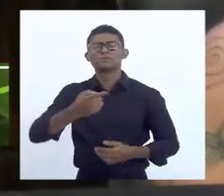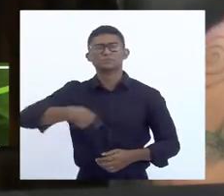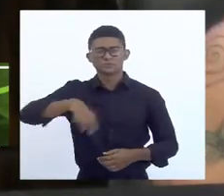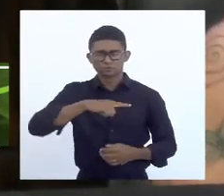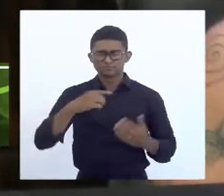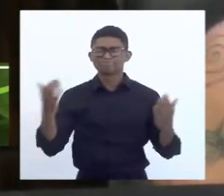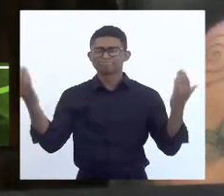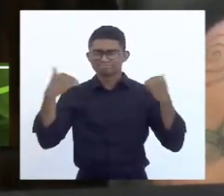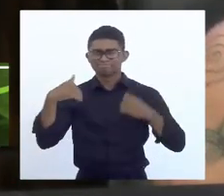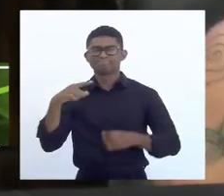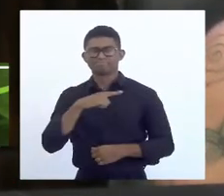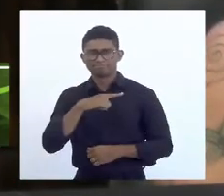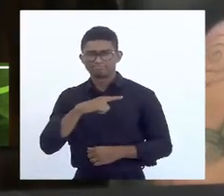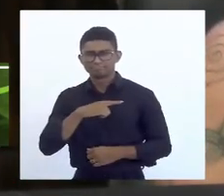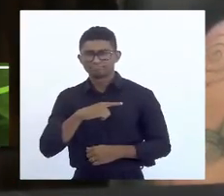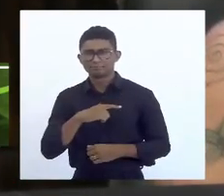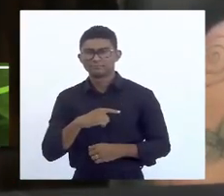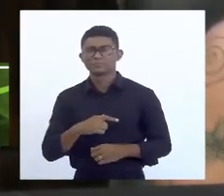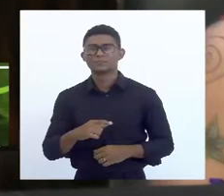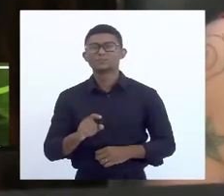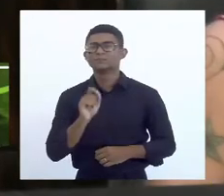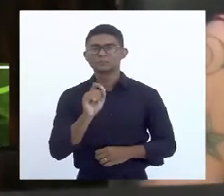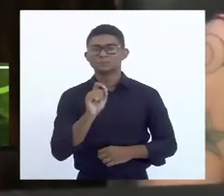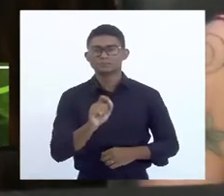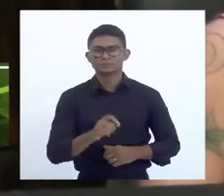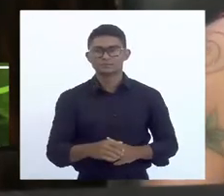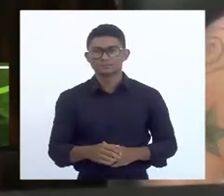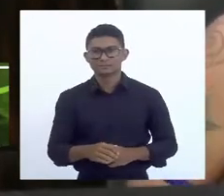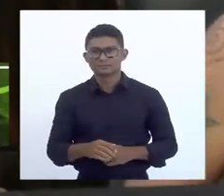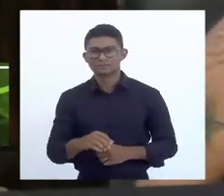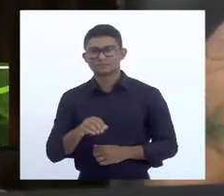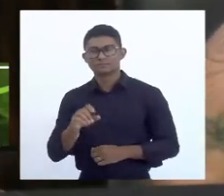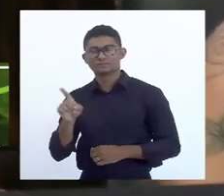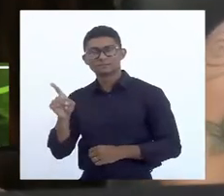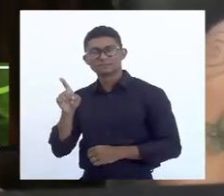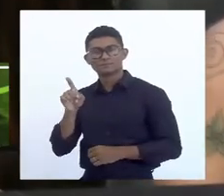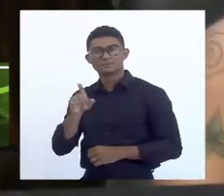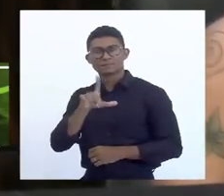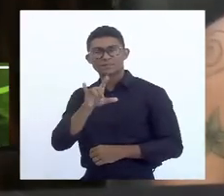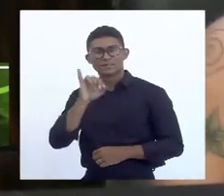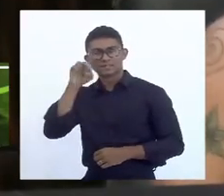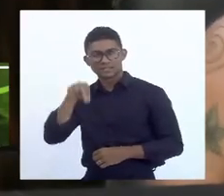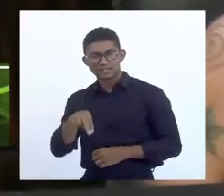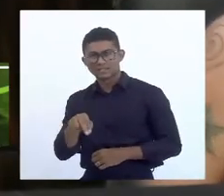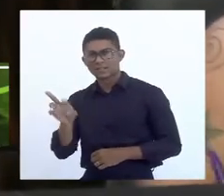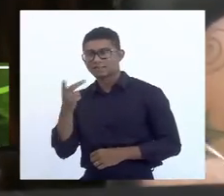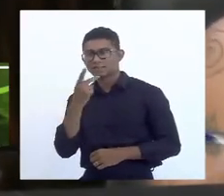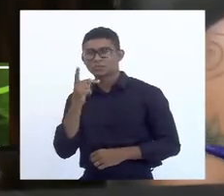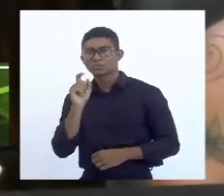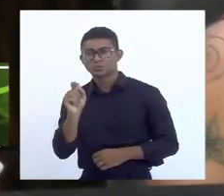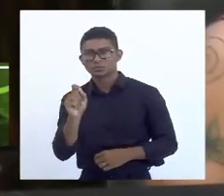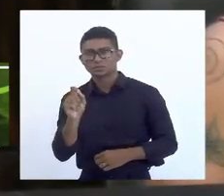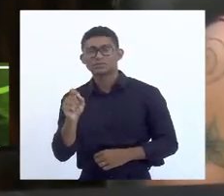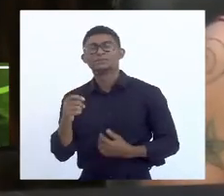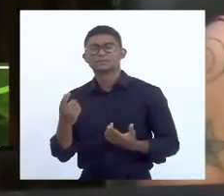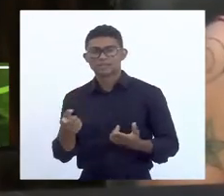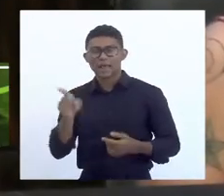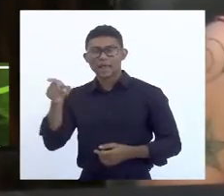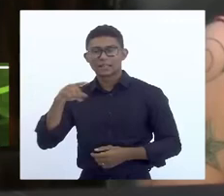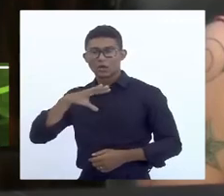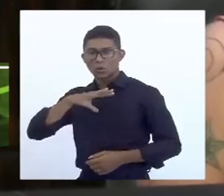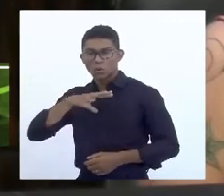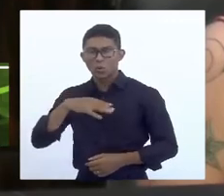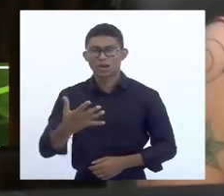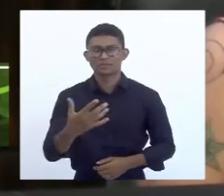diz Lin, e Line, que é da Quebrada, ela é amapô de carne e osso, ela é feita de